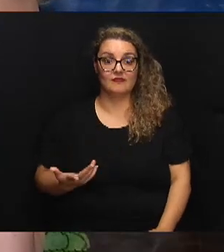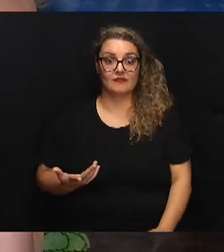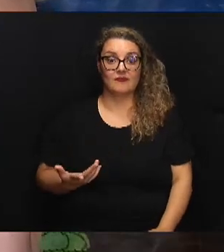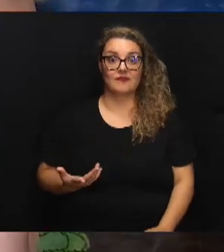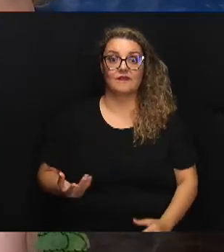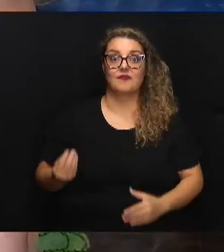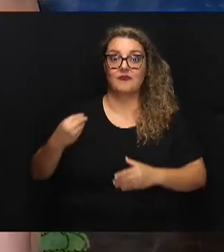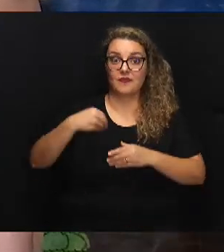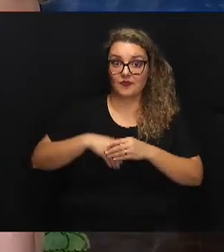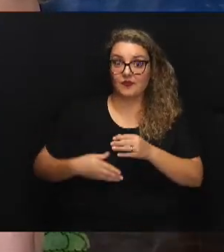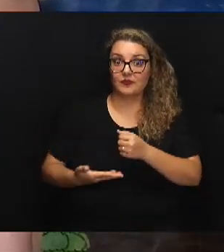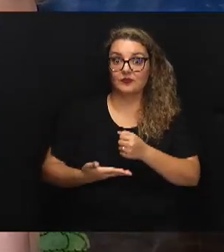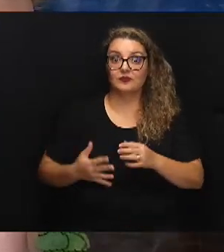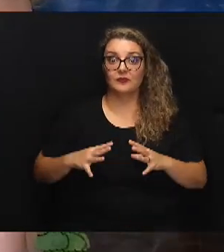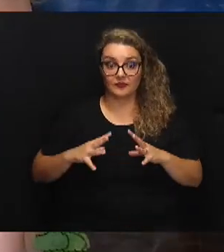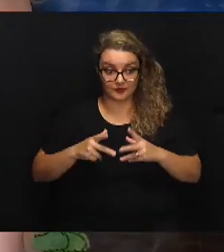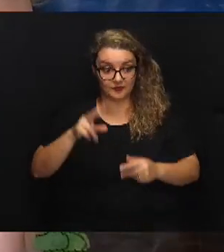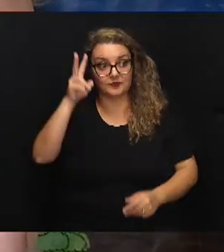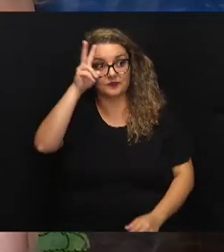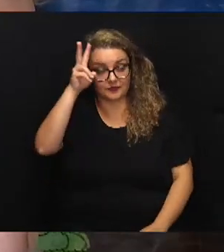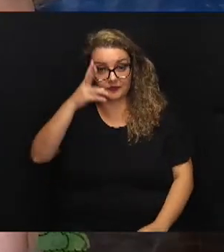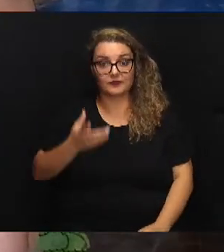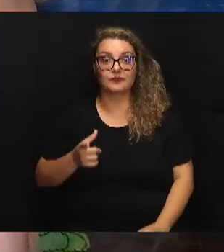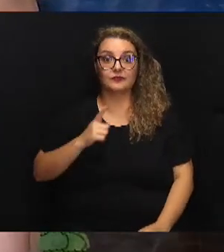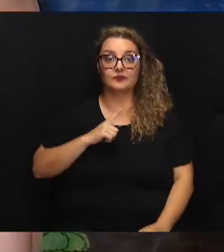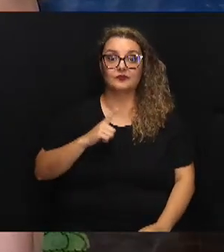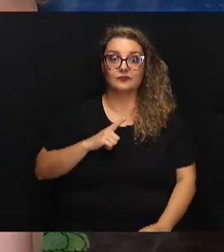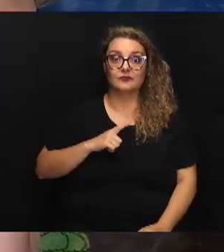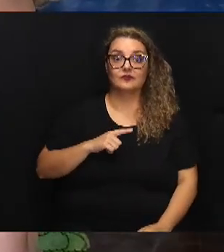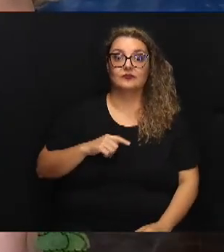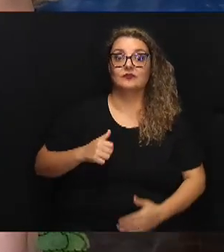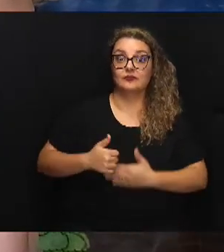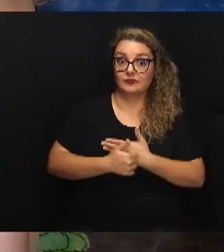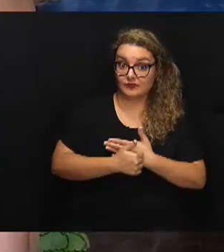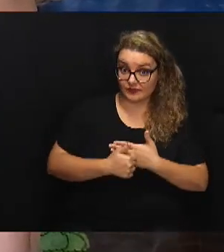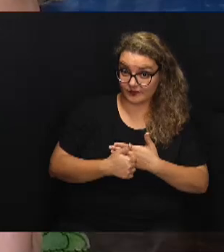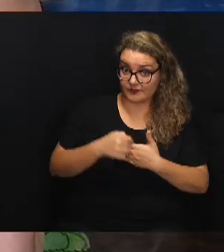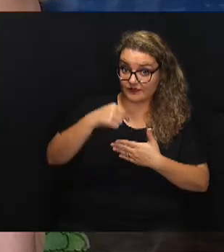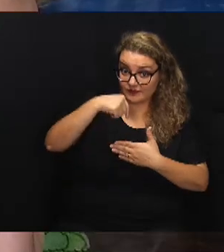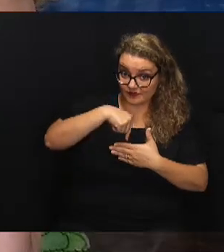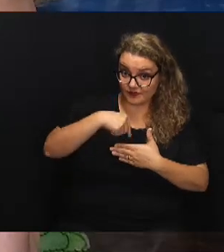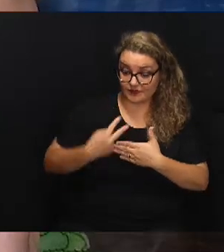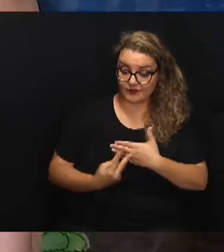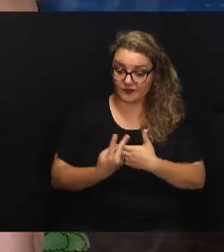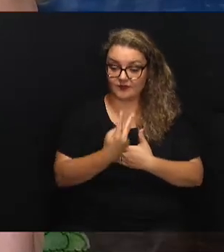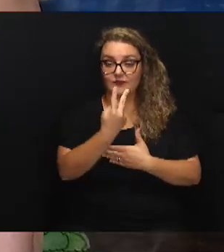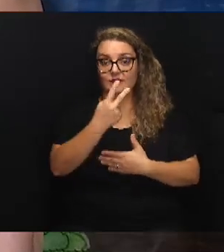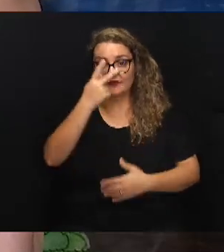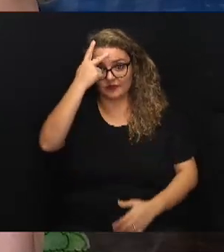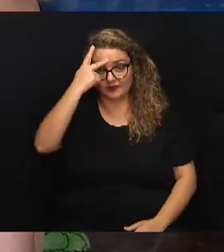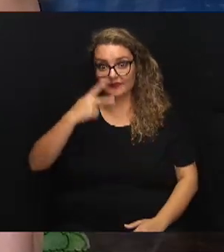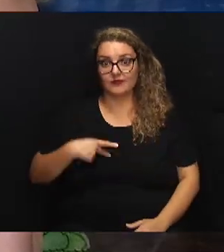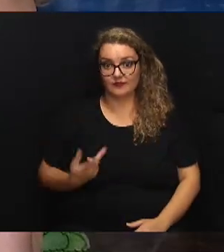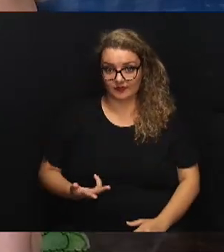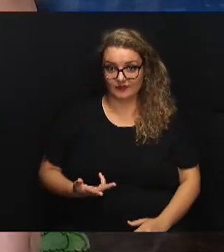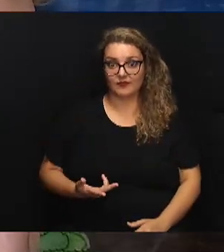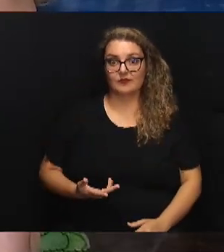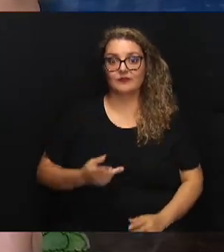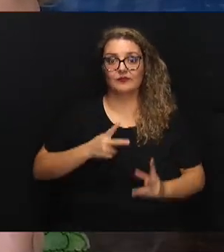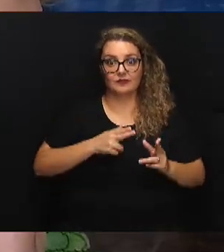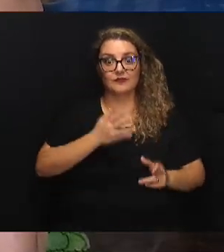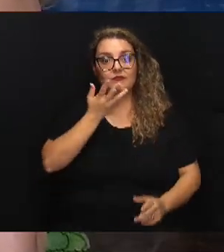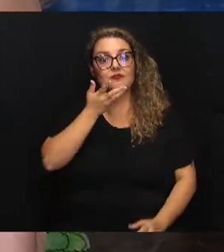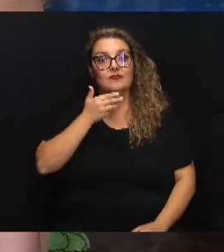desse princípio, que toda a história tem uma parte moral para trazer a valorização delas, como